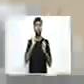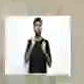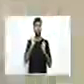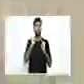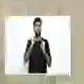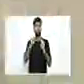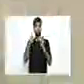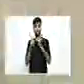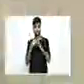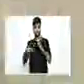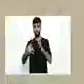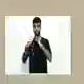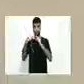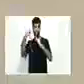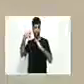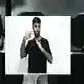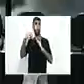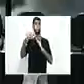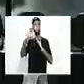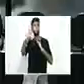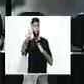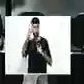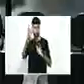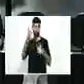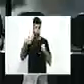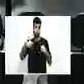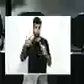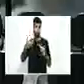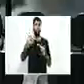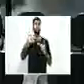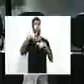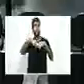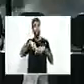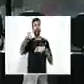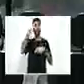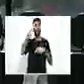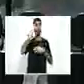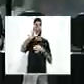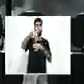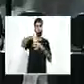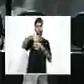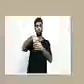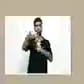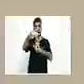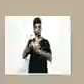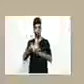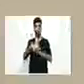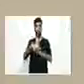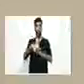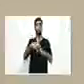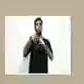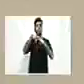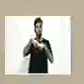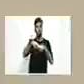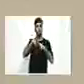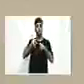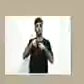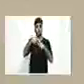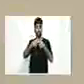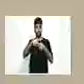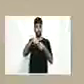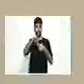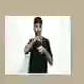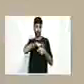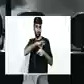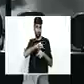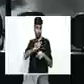dar a essa casa Legislativa Uma tranquilidade de discussão e votação do projeto quando o projeto reajuste salarial do